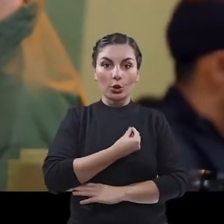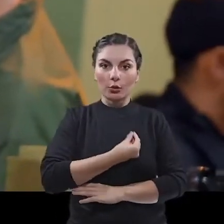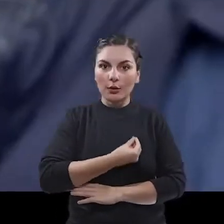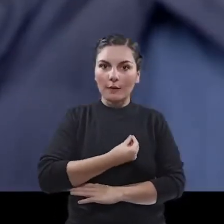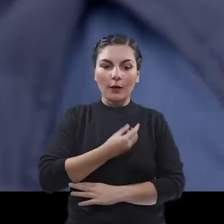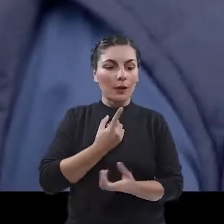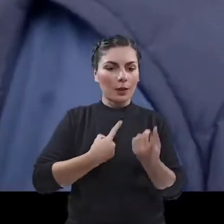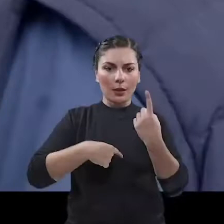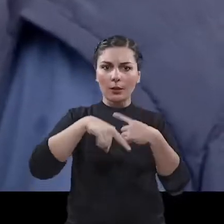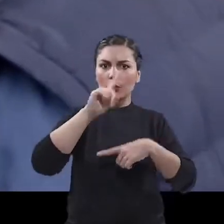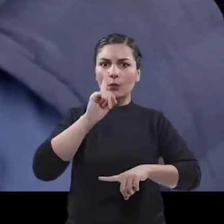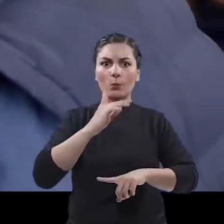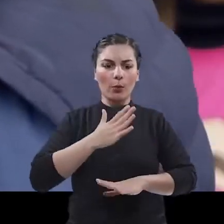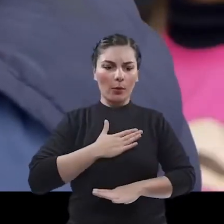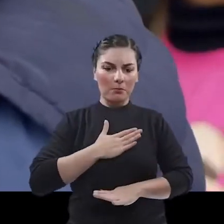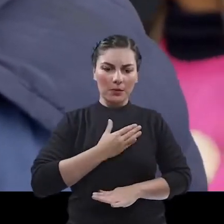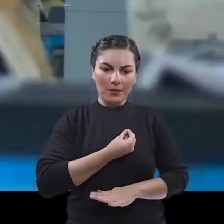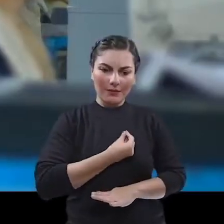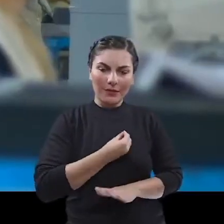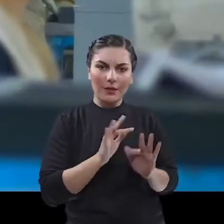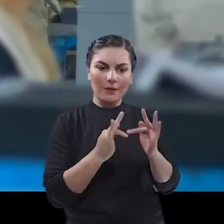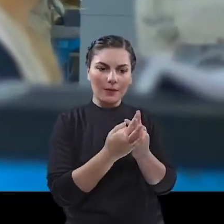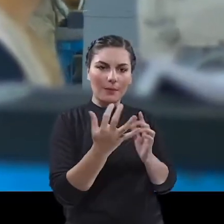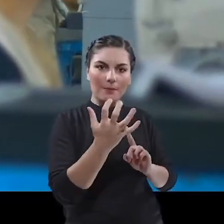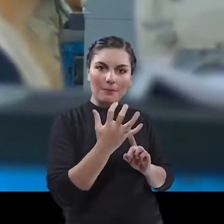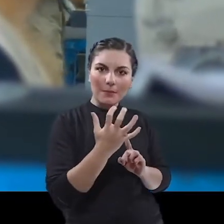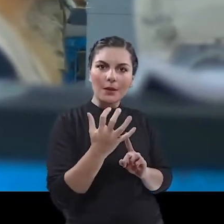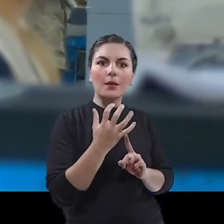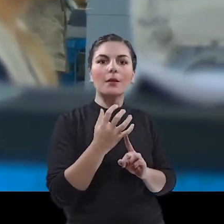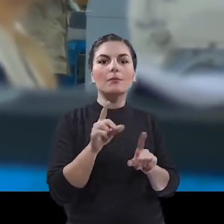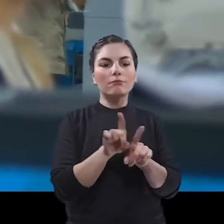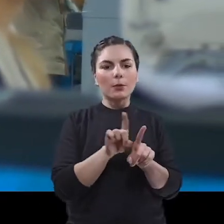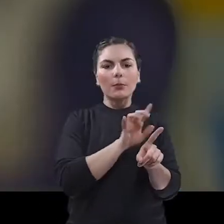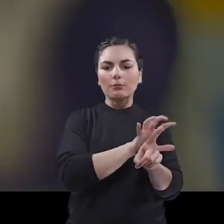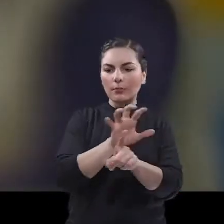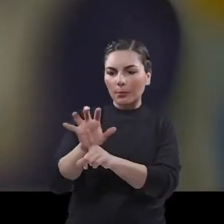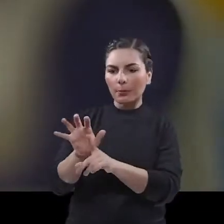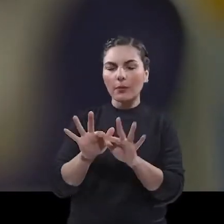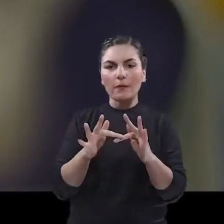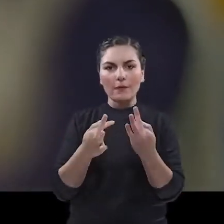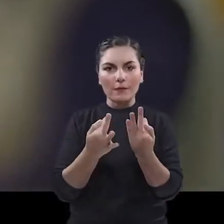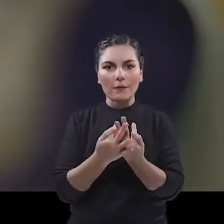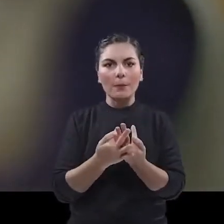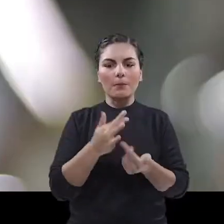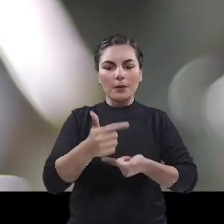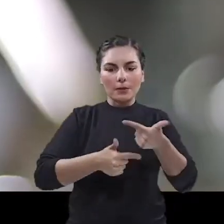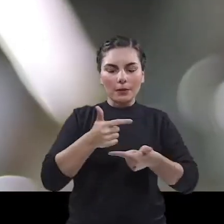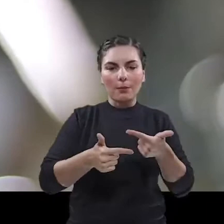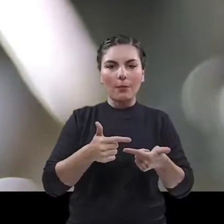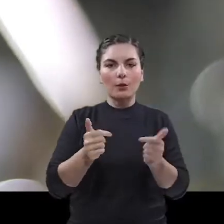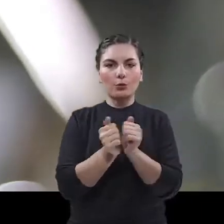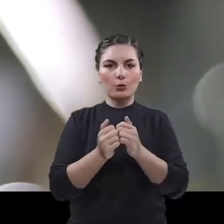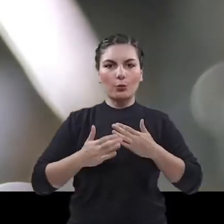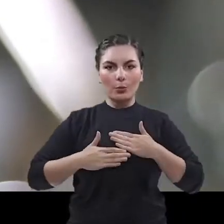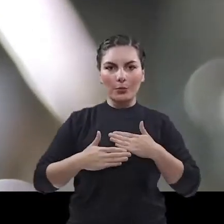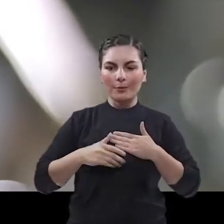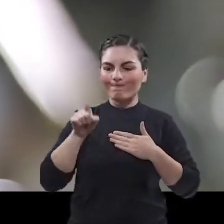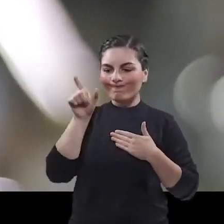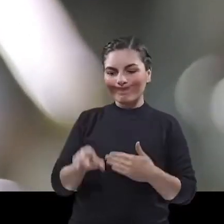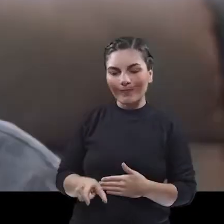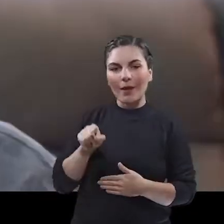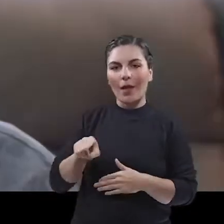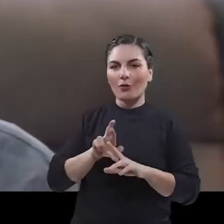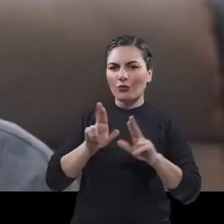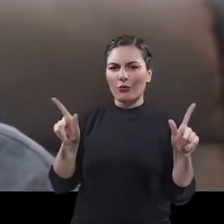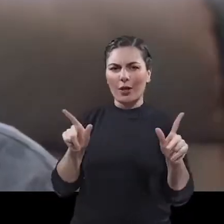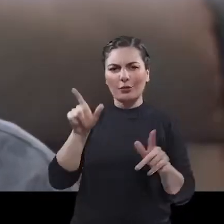momento único na nossa vida. Transformou a minha vida, da minha família e de muita gente que trabalha comigo. Cara,